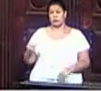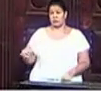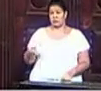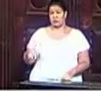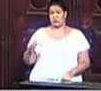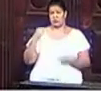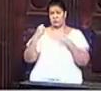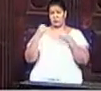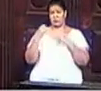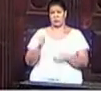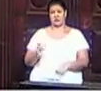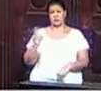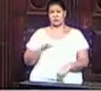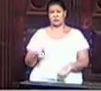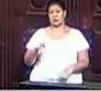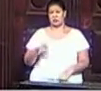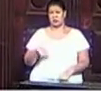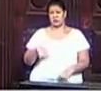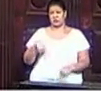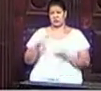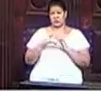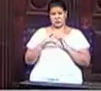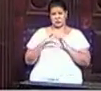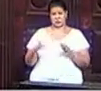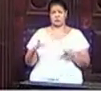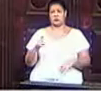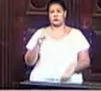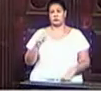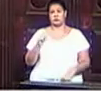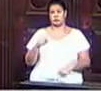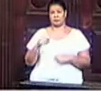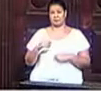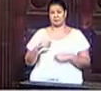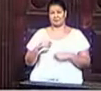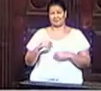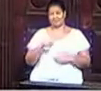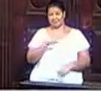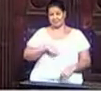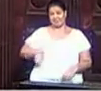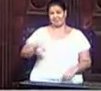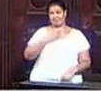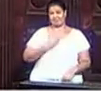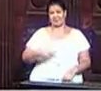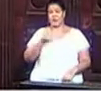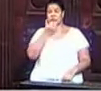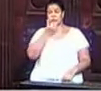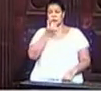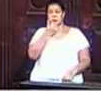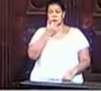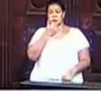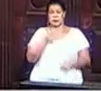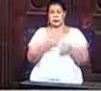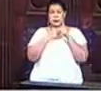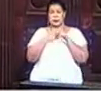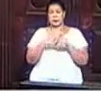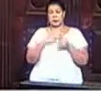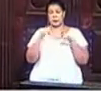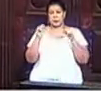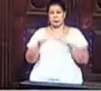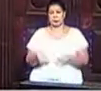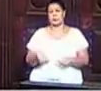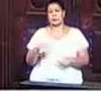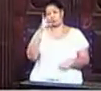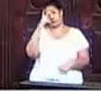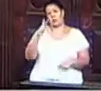e permitindo que esses que estão aí no governo usem a crise como escudo para se